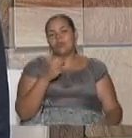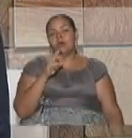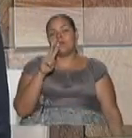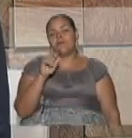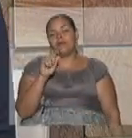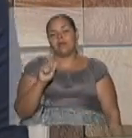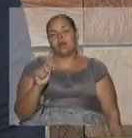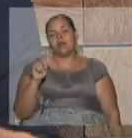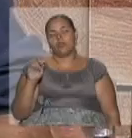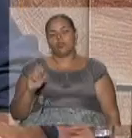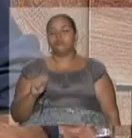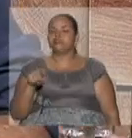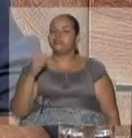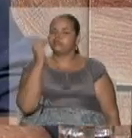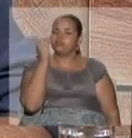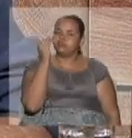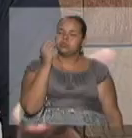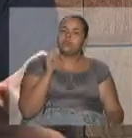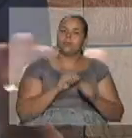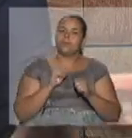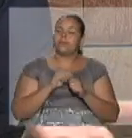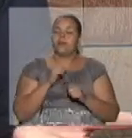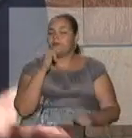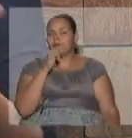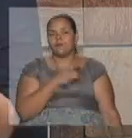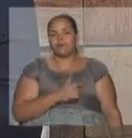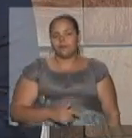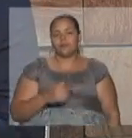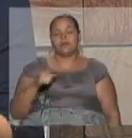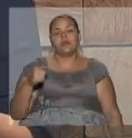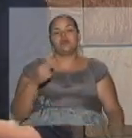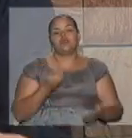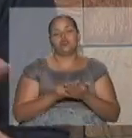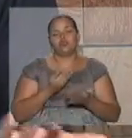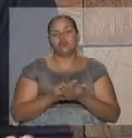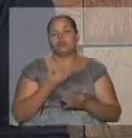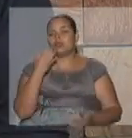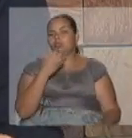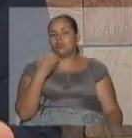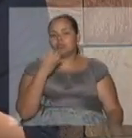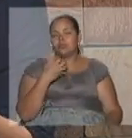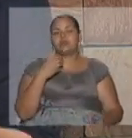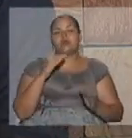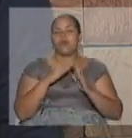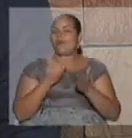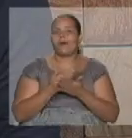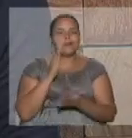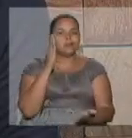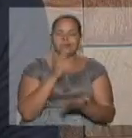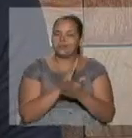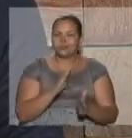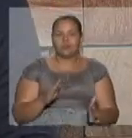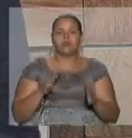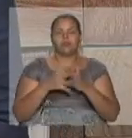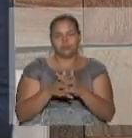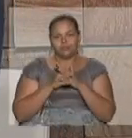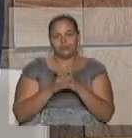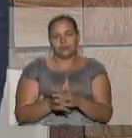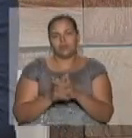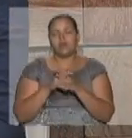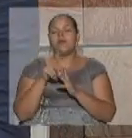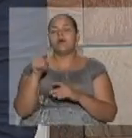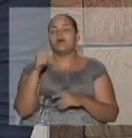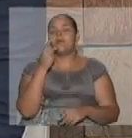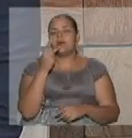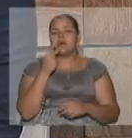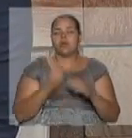Lobos tentou fazer isso, né? Claro, claro. E infelizmente acabou, o estudo de música na escola hoje não tem mais, Sim. Então as coisas vão se complicando, né? Você